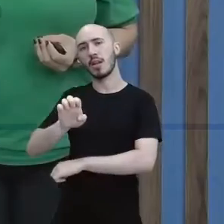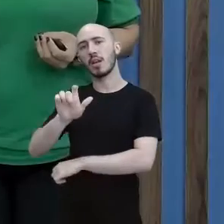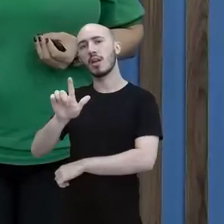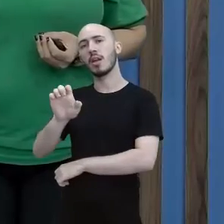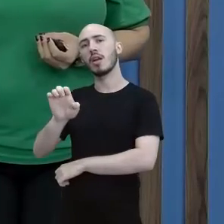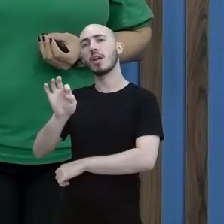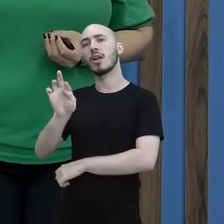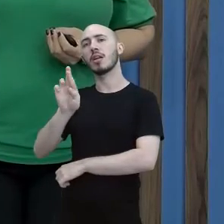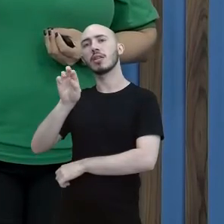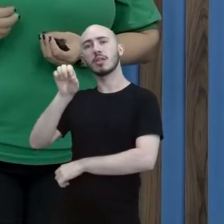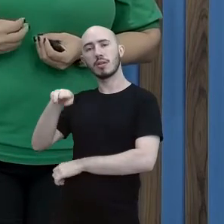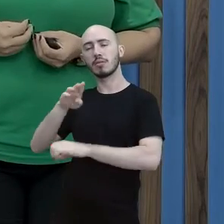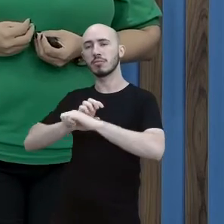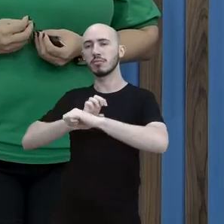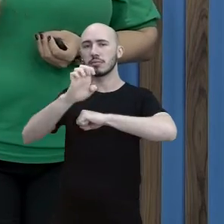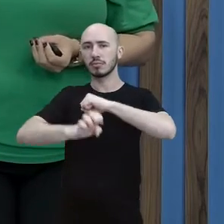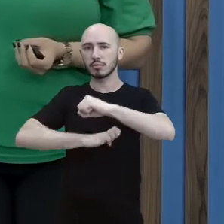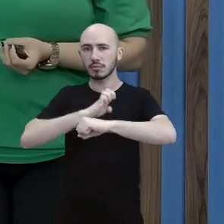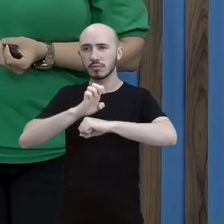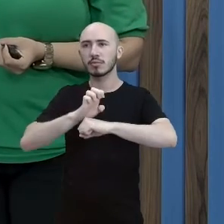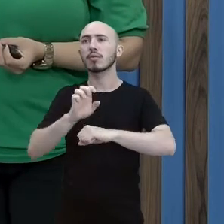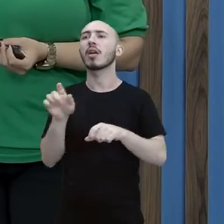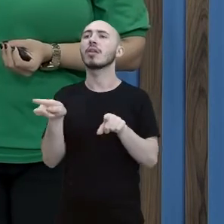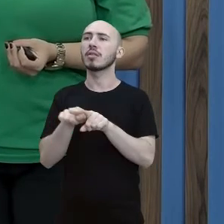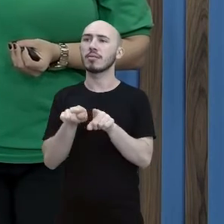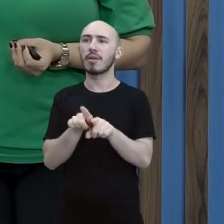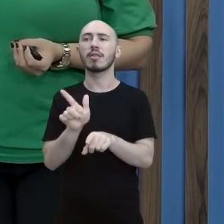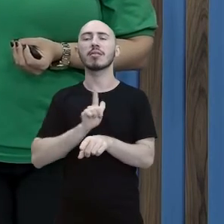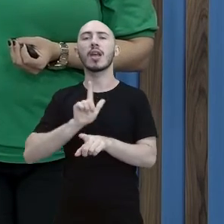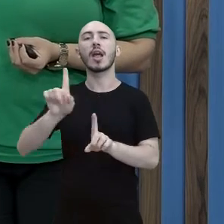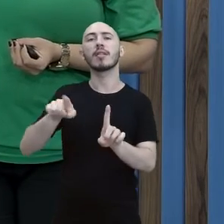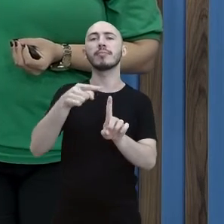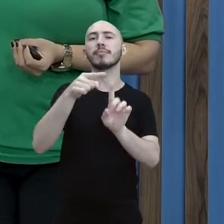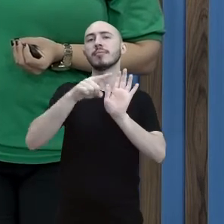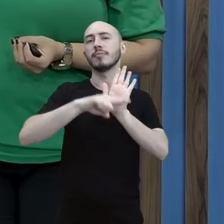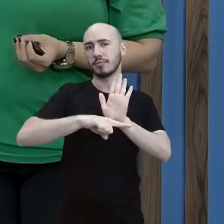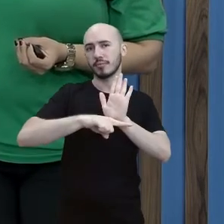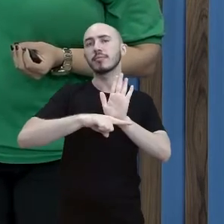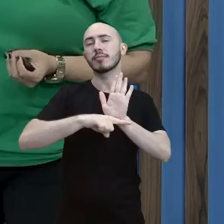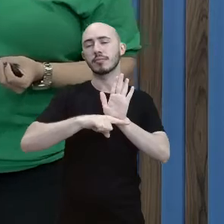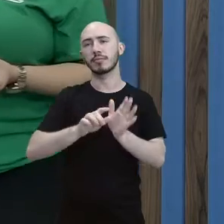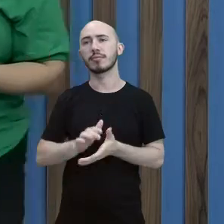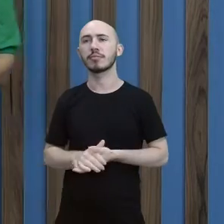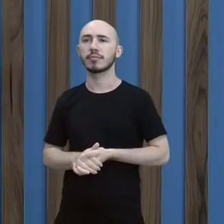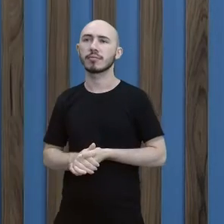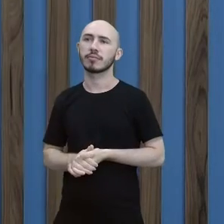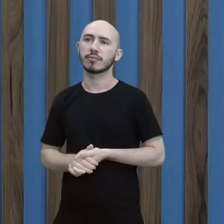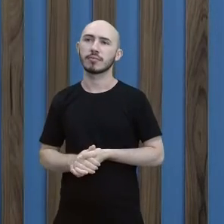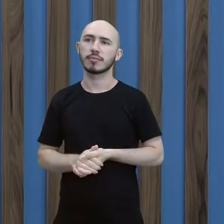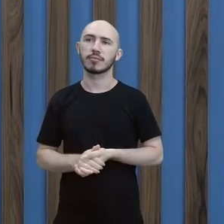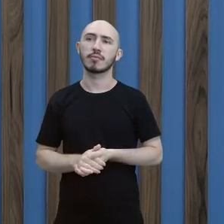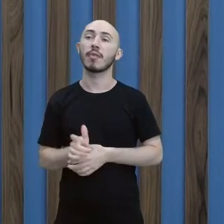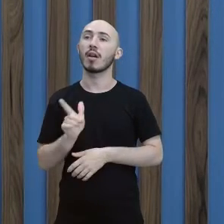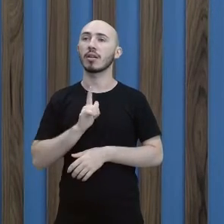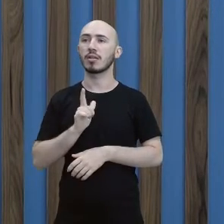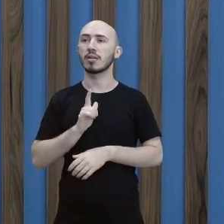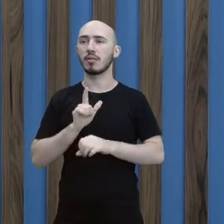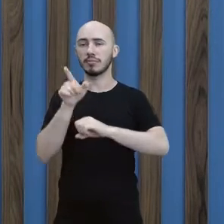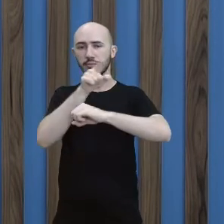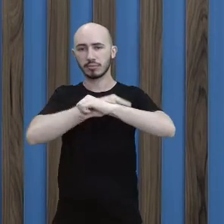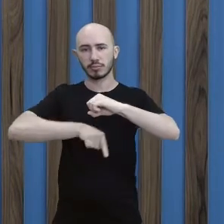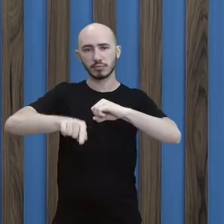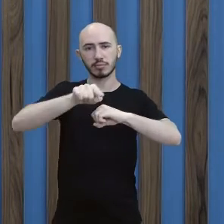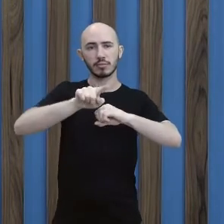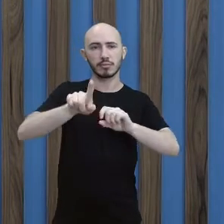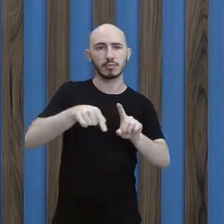apresentam essa carga elétrica negativa, né? Então, Uma vez que existe essa esfera com